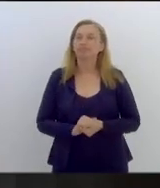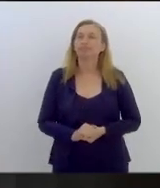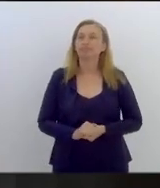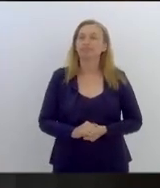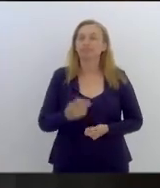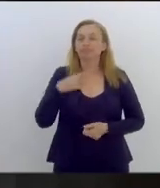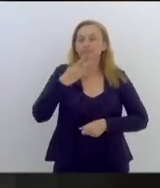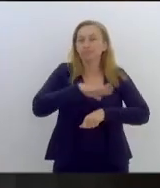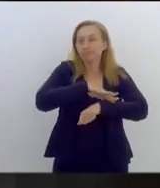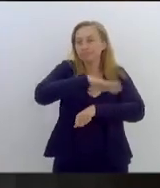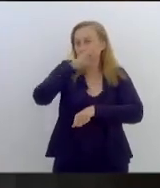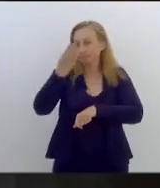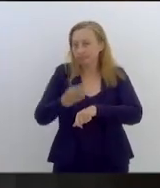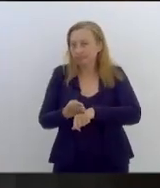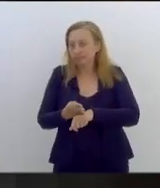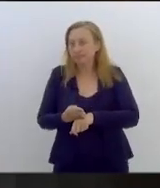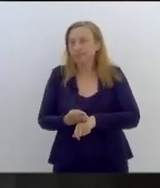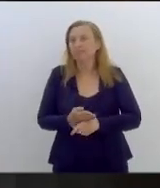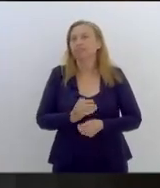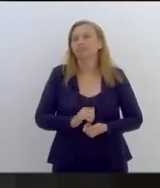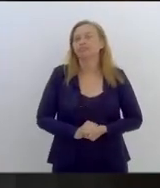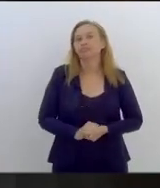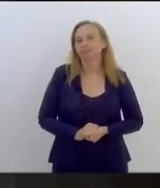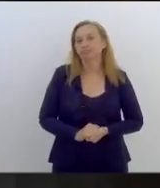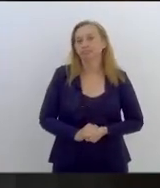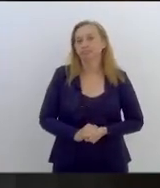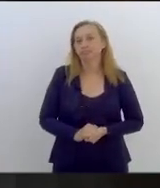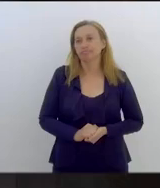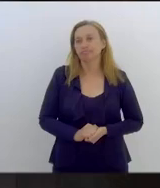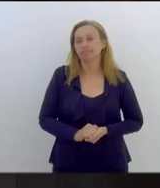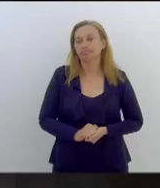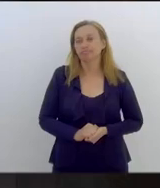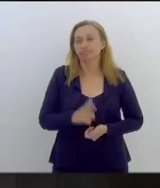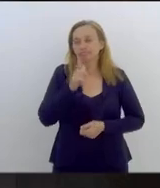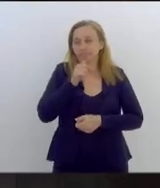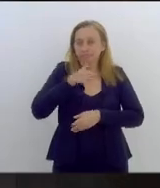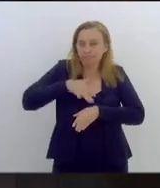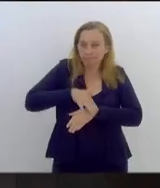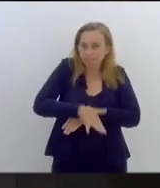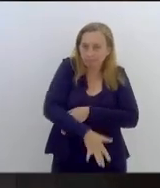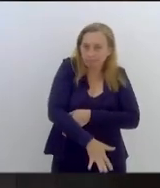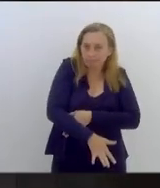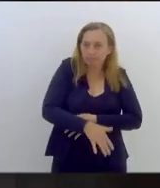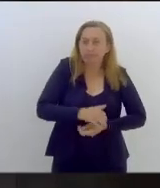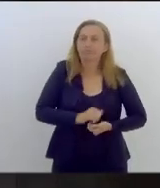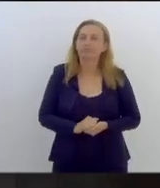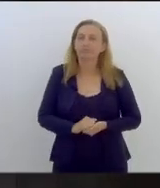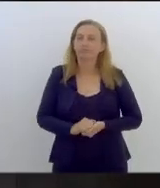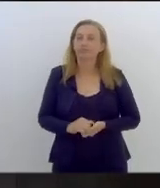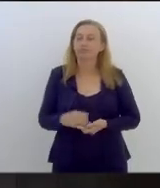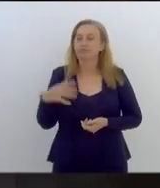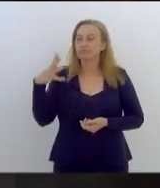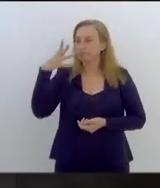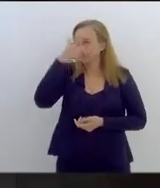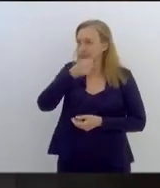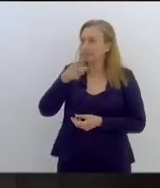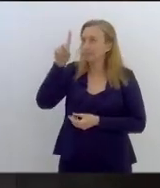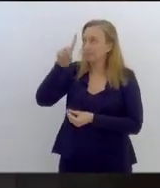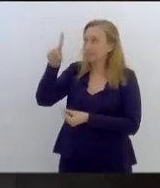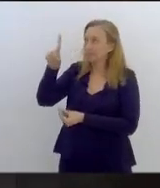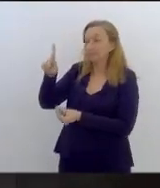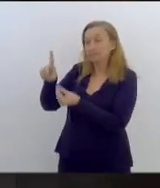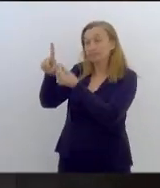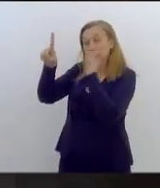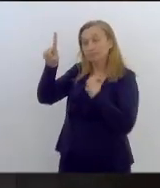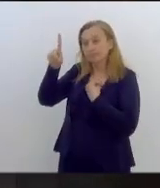das montanhas, né, dos altiplanos, das cachoeiras. Essas belezas que Deus nos deu